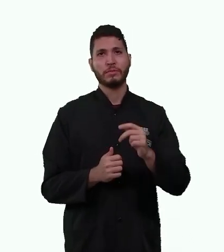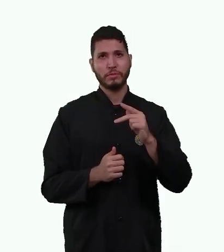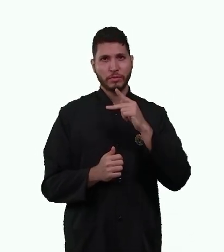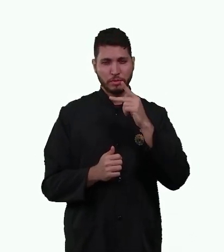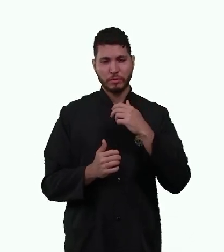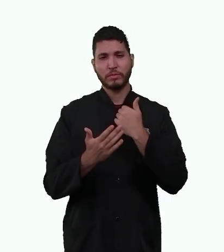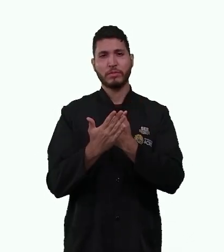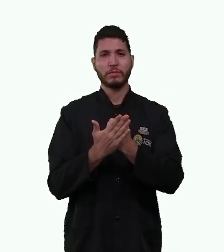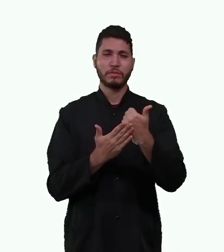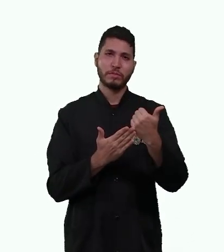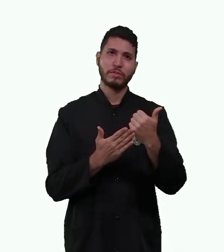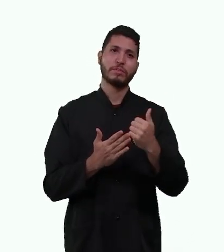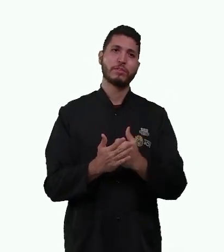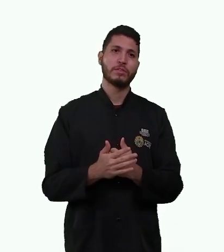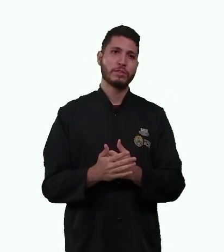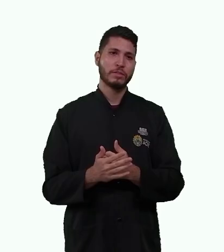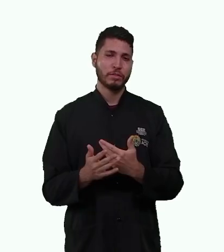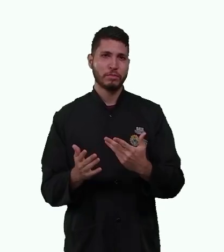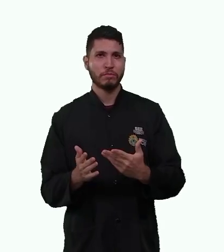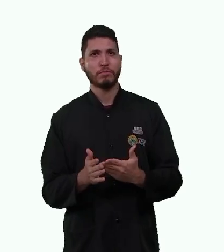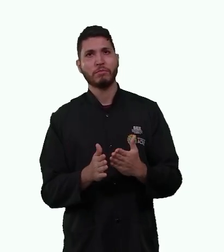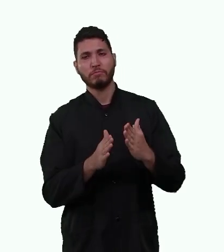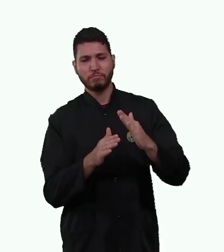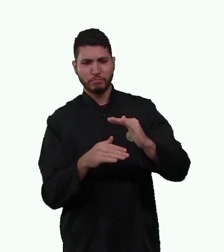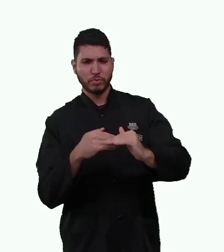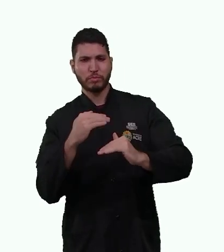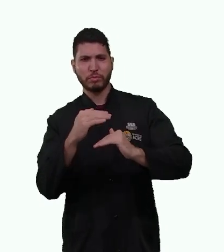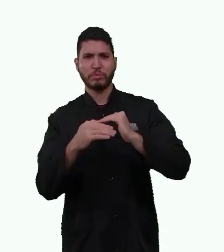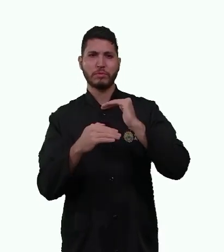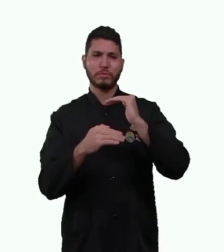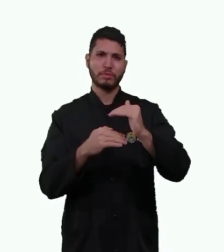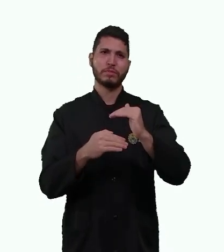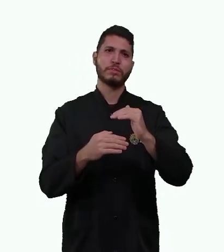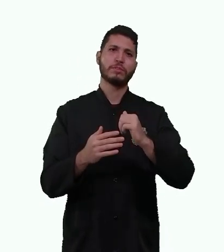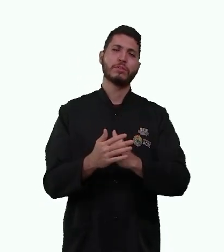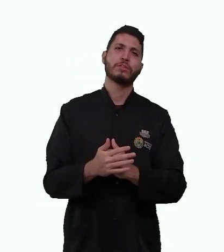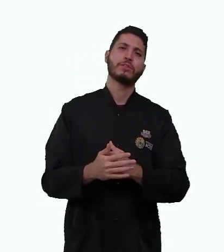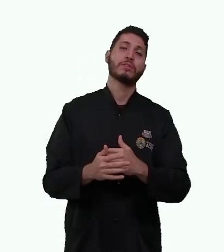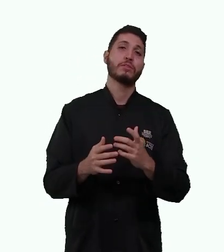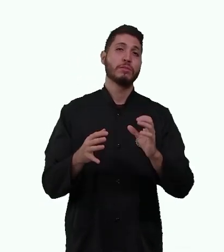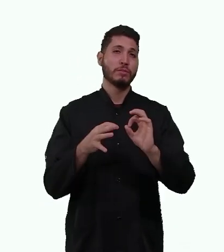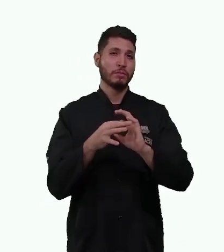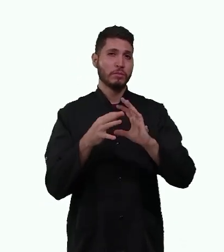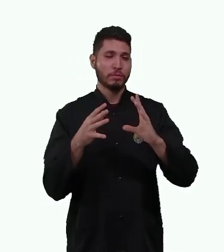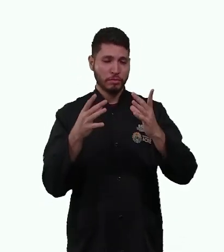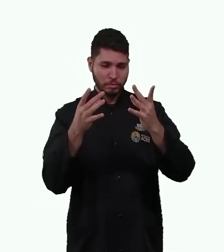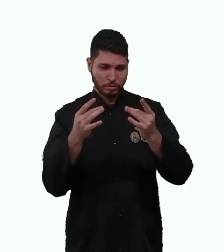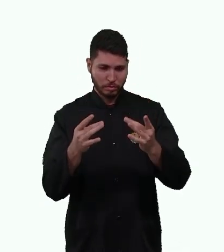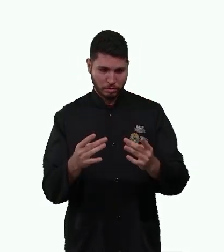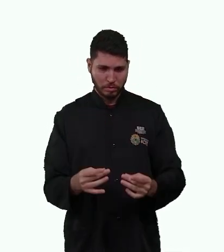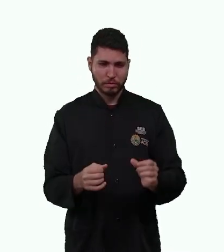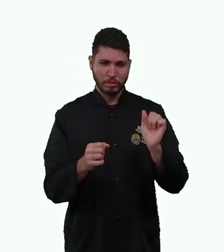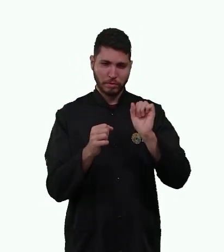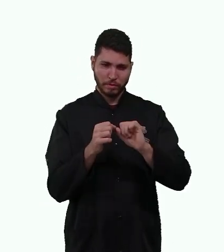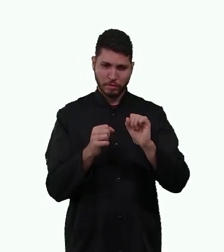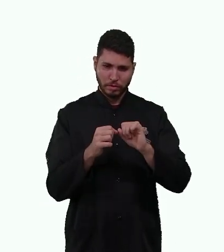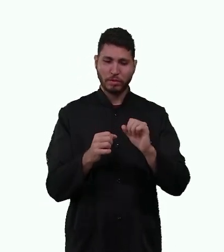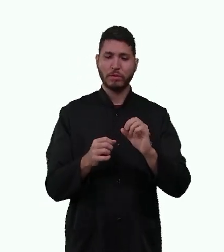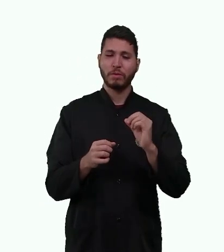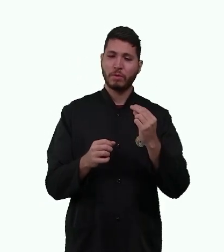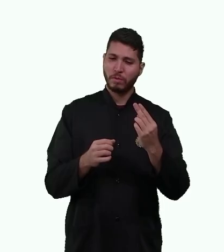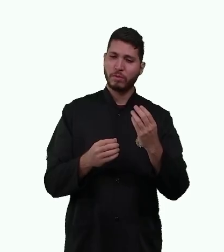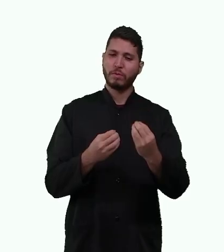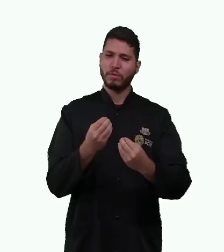acciones, estados ou processos. Nos permite descrever que está haciendo ou como se siente